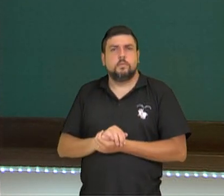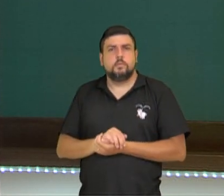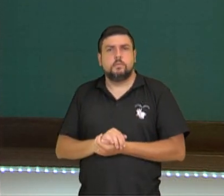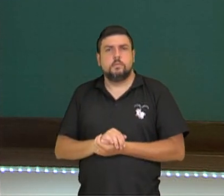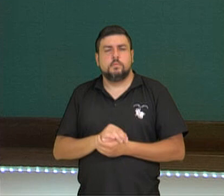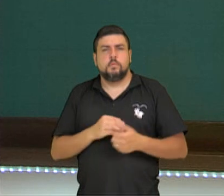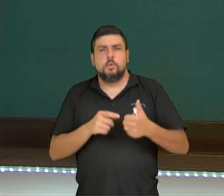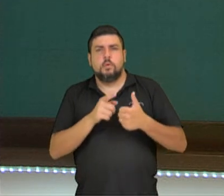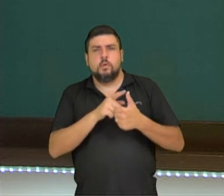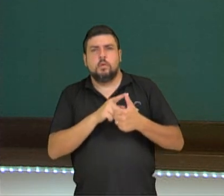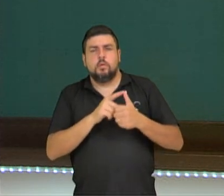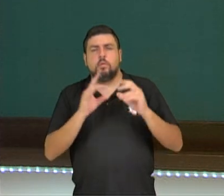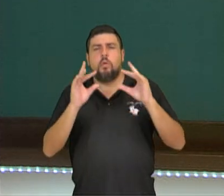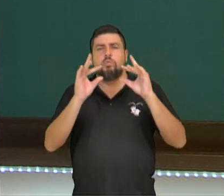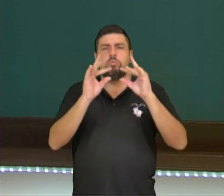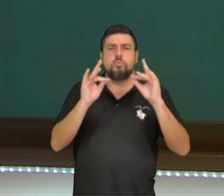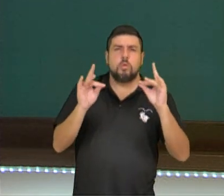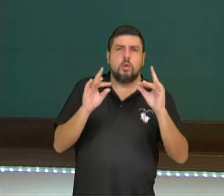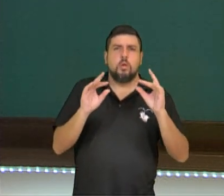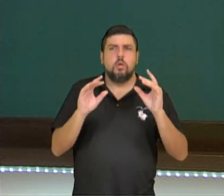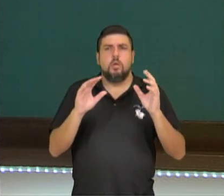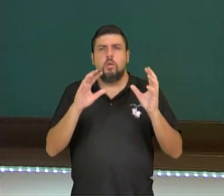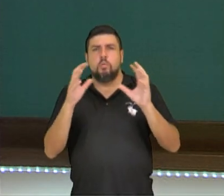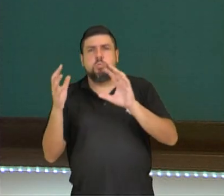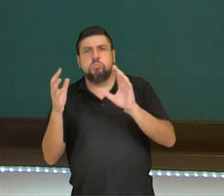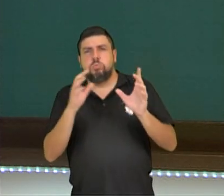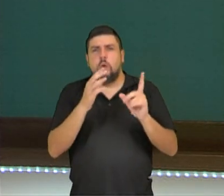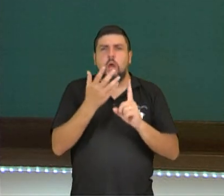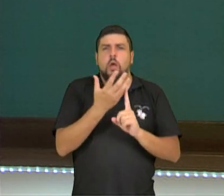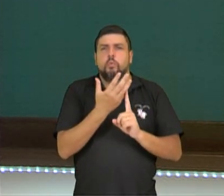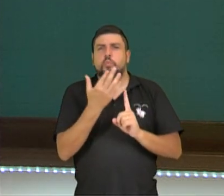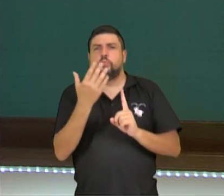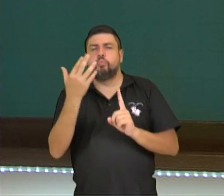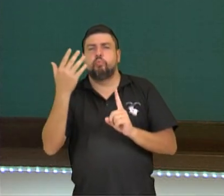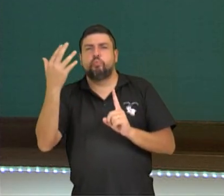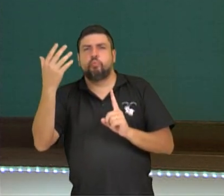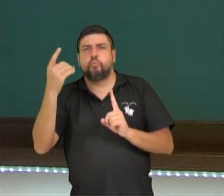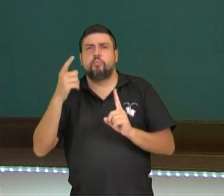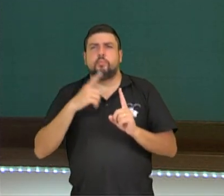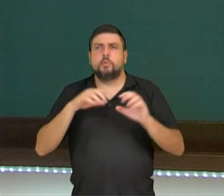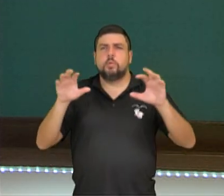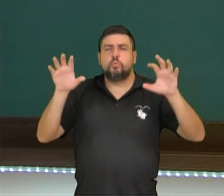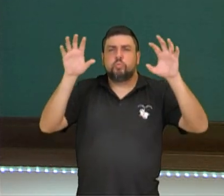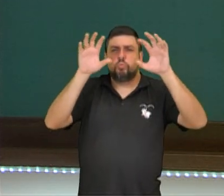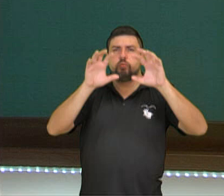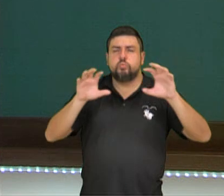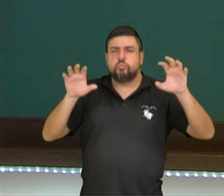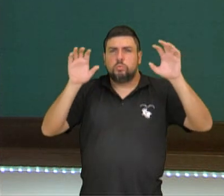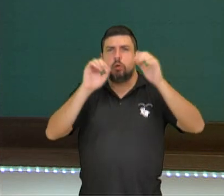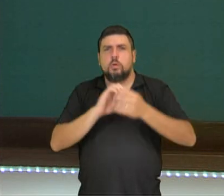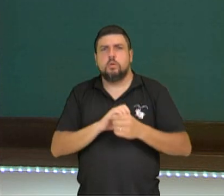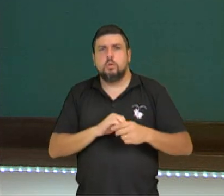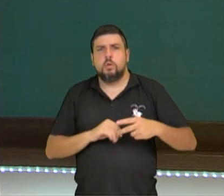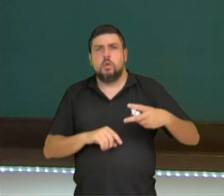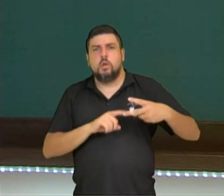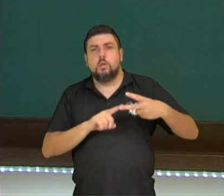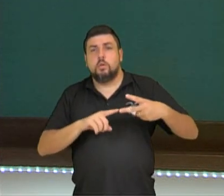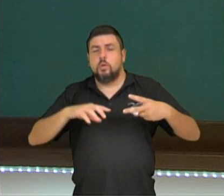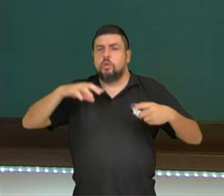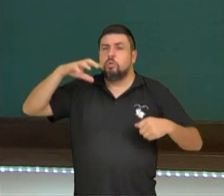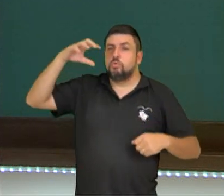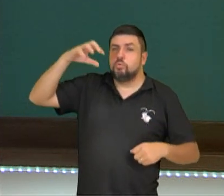ali, a umidade do ar, o quanto de vapor, de água você tem suspenso ali na atmosfera. A chuva